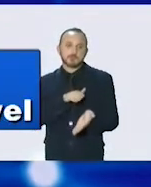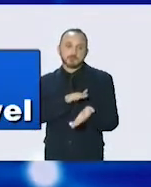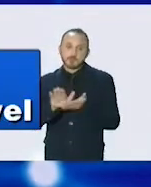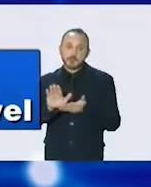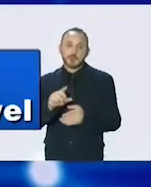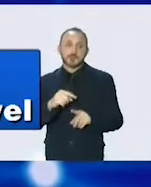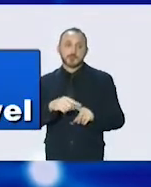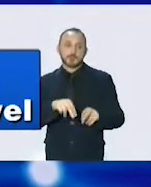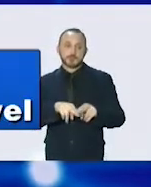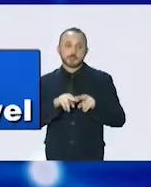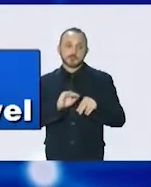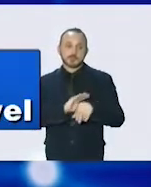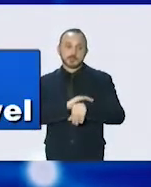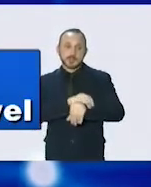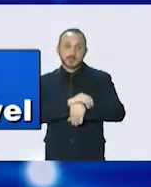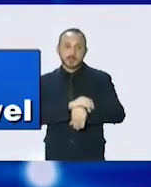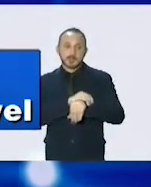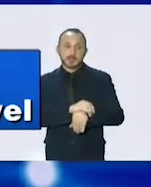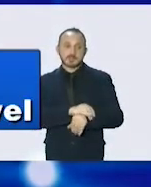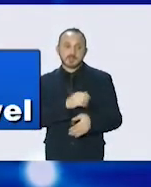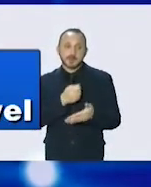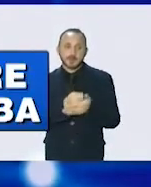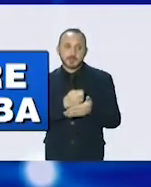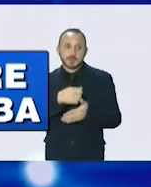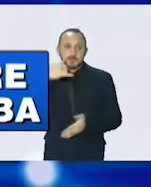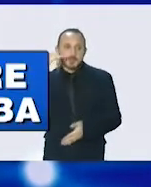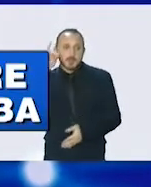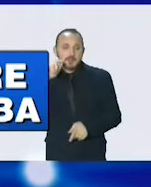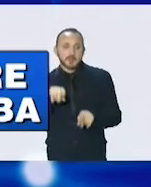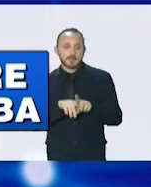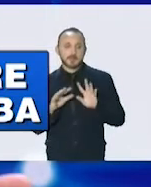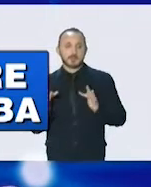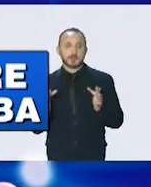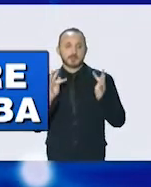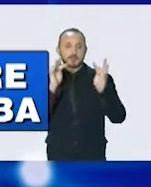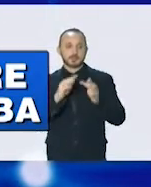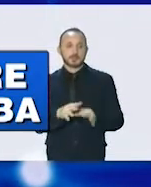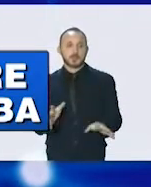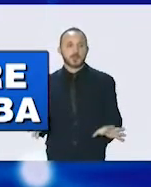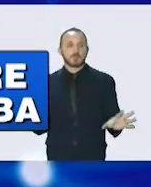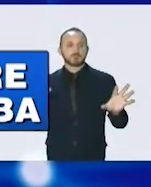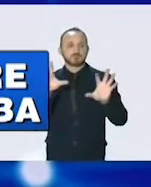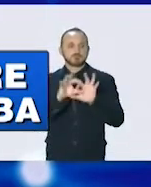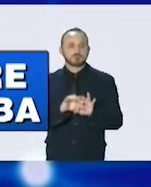mas também com a tecnologia, integrando a Guarda Municipal, a Polícia Civil e, por que não,